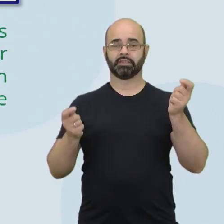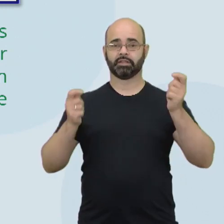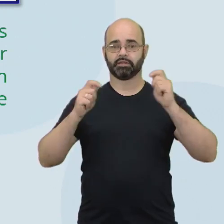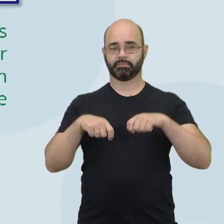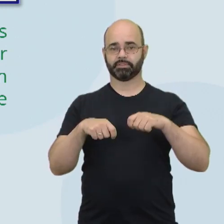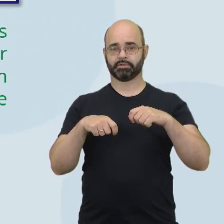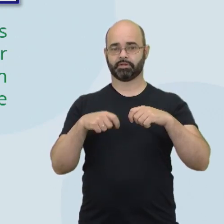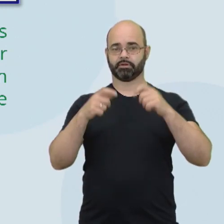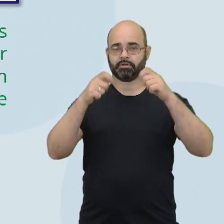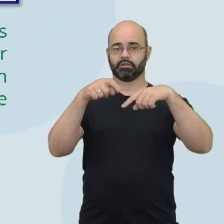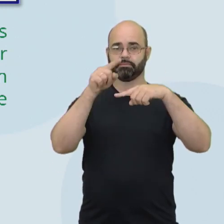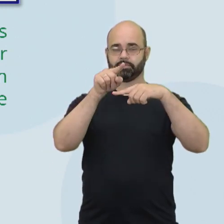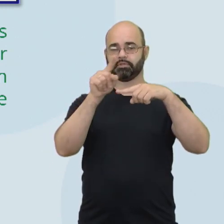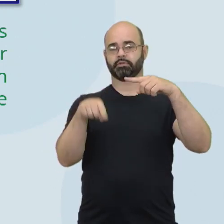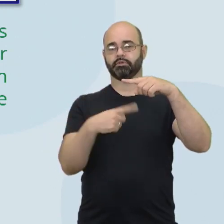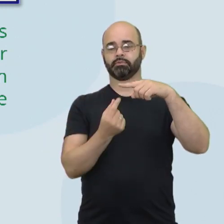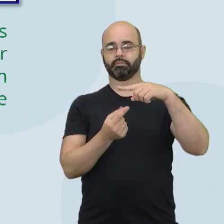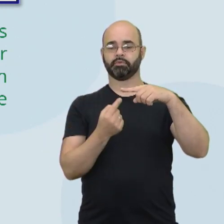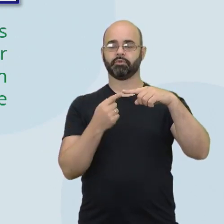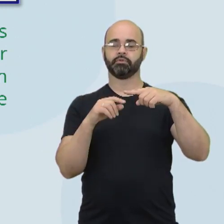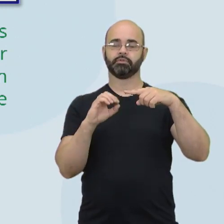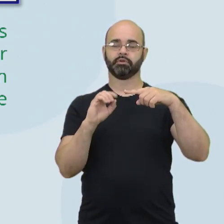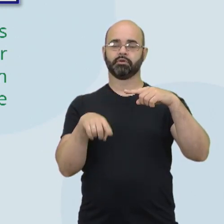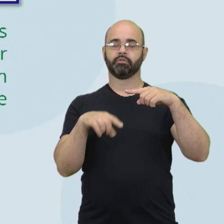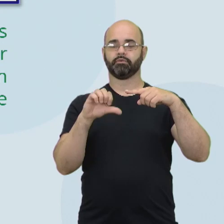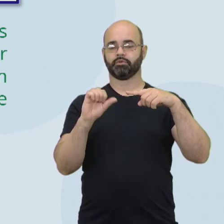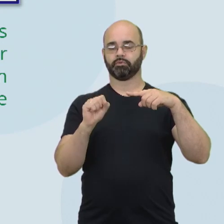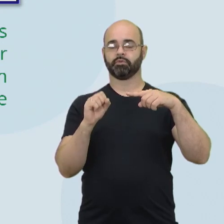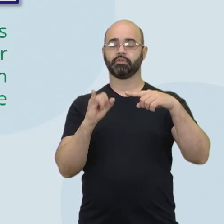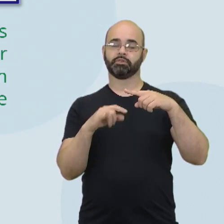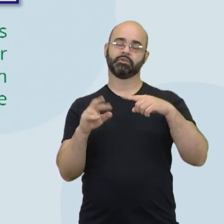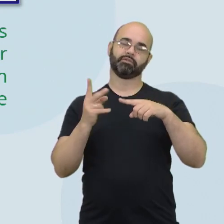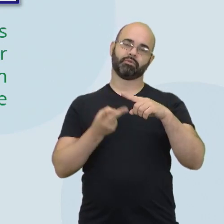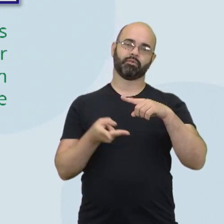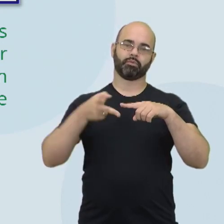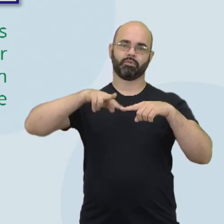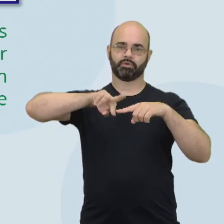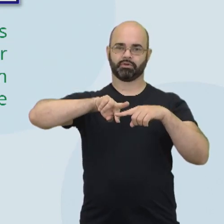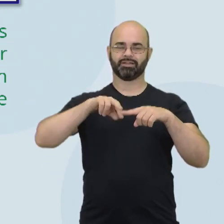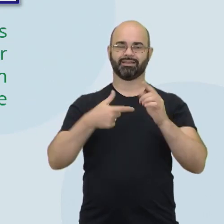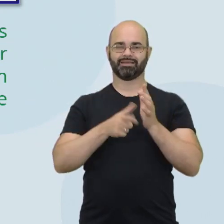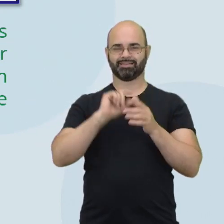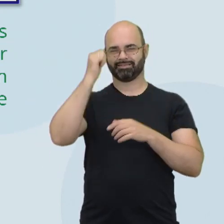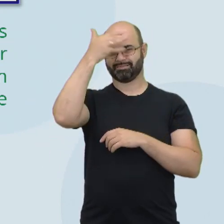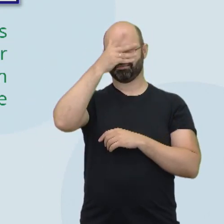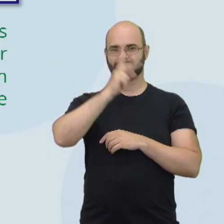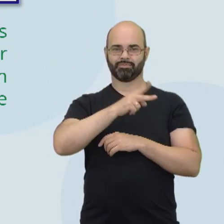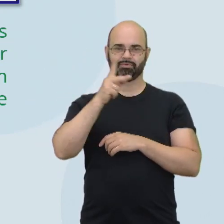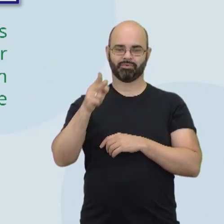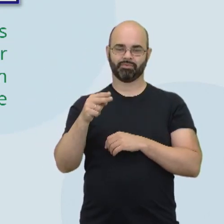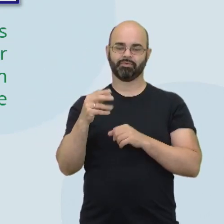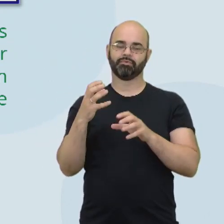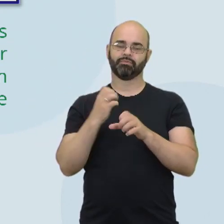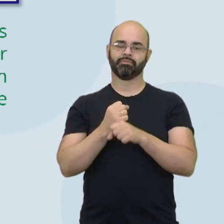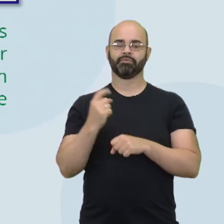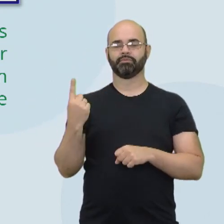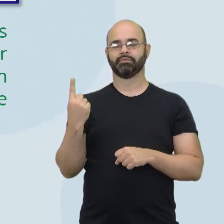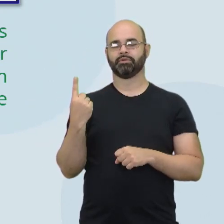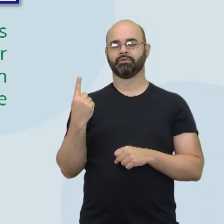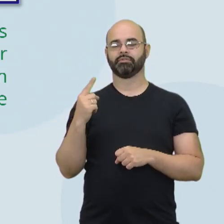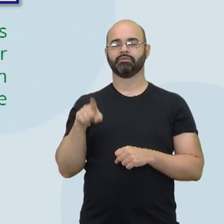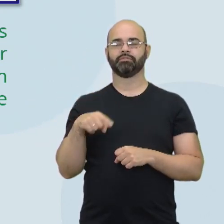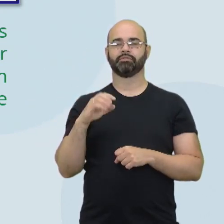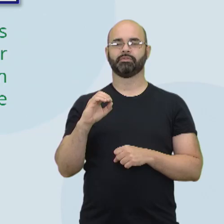por preço, você achou 0,98. Se você fez preço por capacidade, que nem o Prosmar, você deve ter encontrado esta constante.